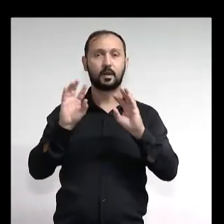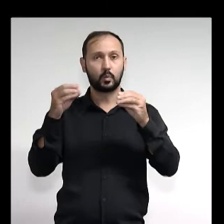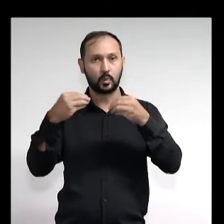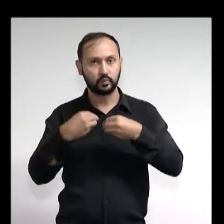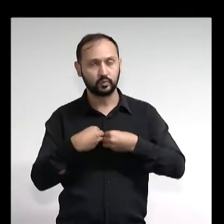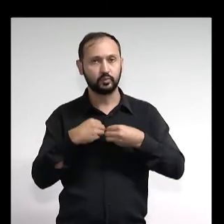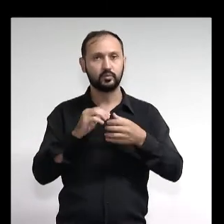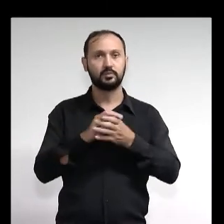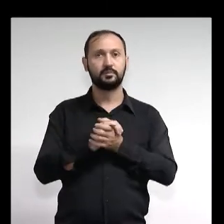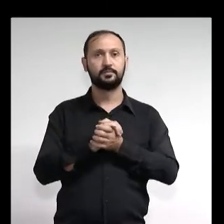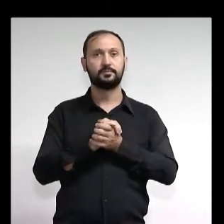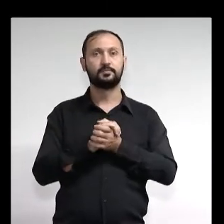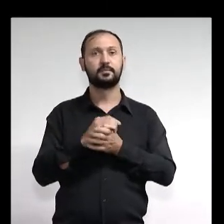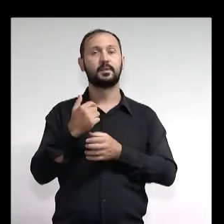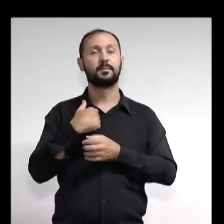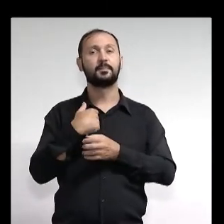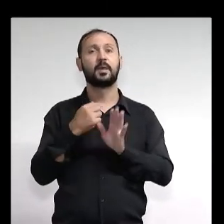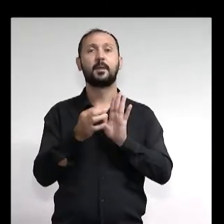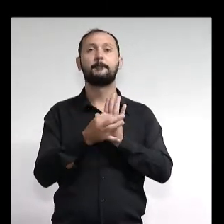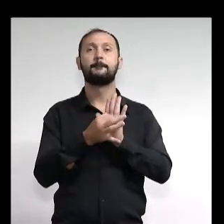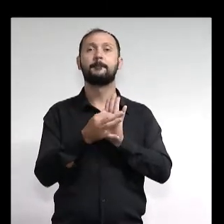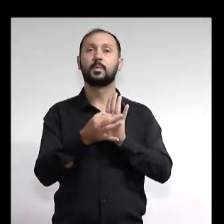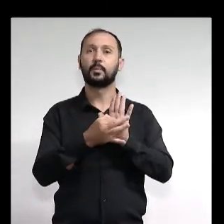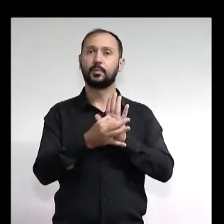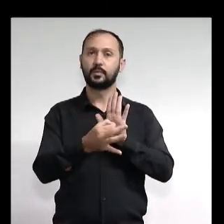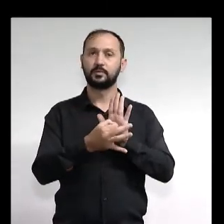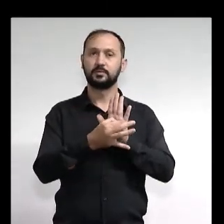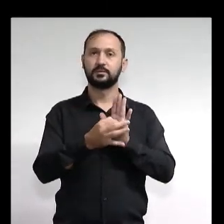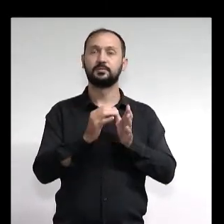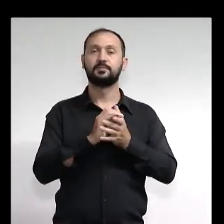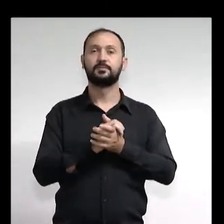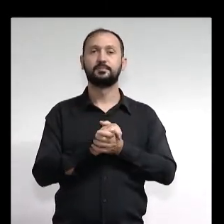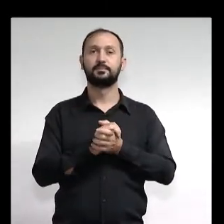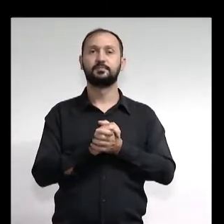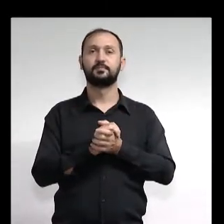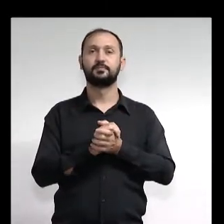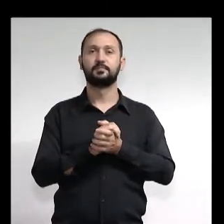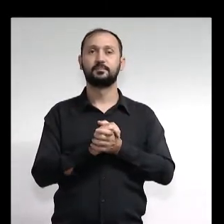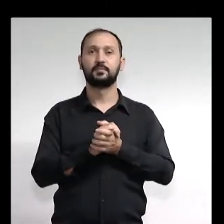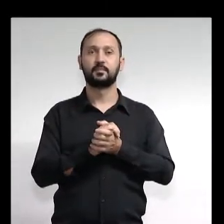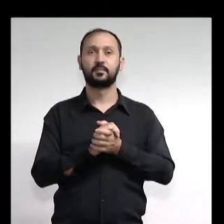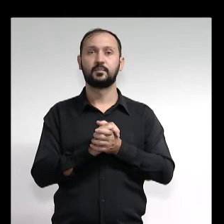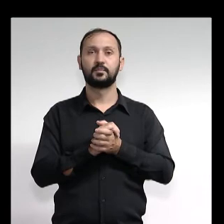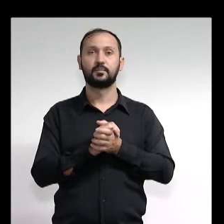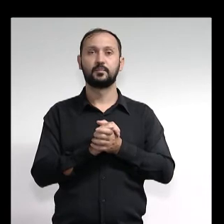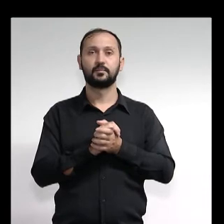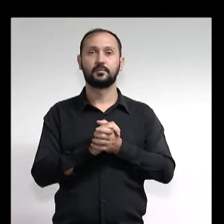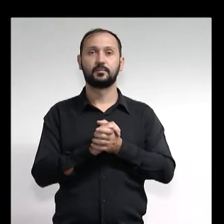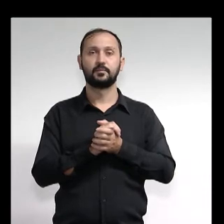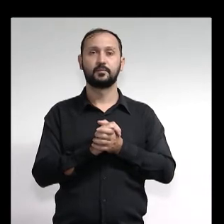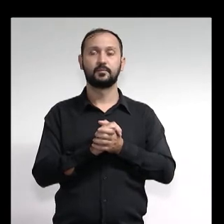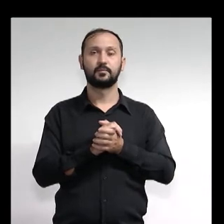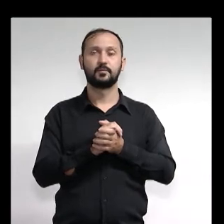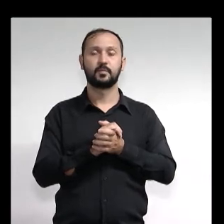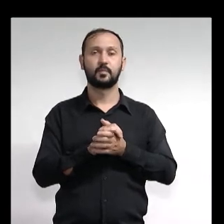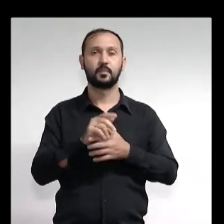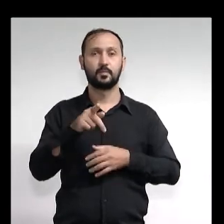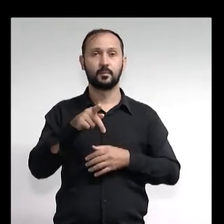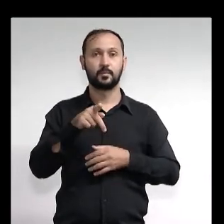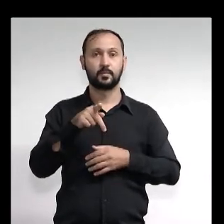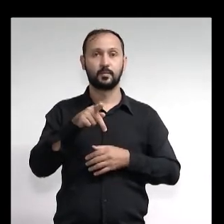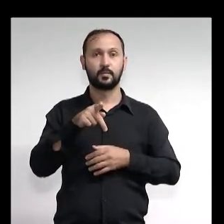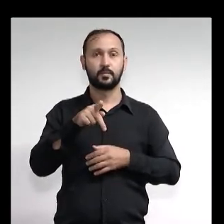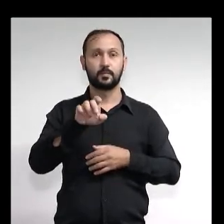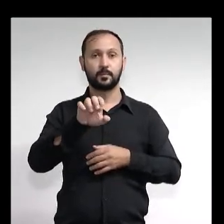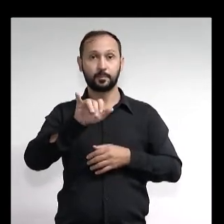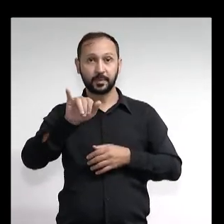transtorno de espectro autista. E a minha proposta é um plano individual para os estudantes